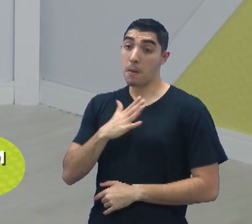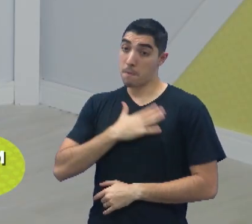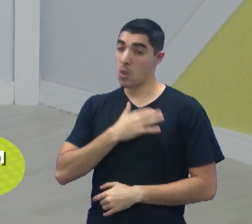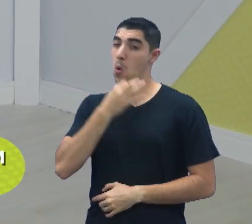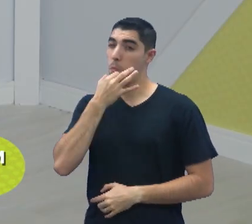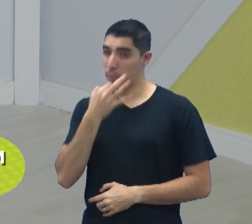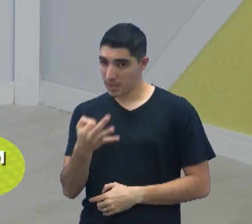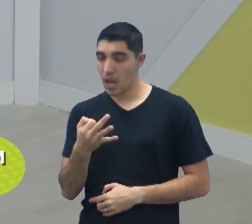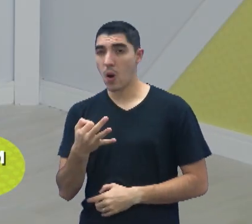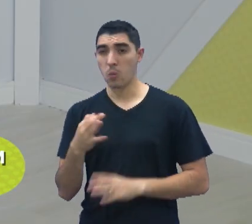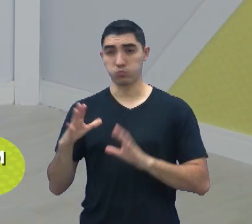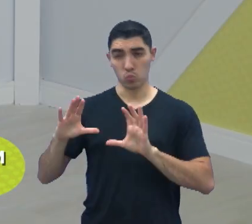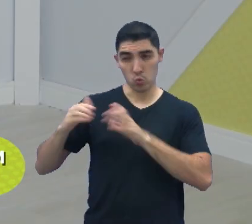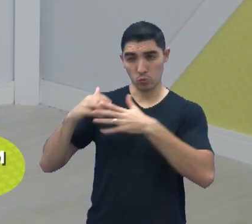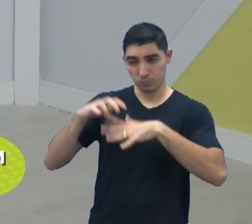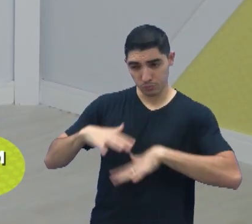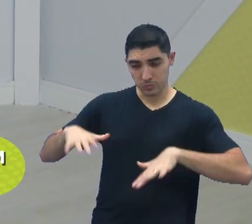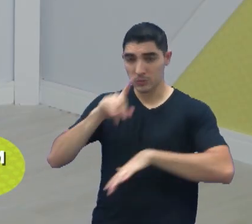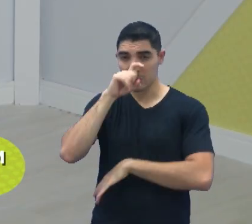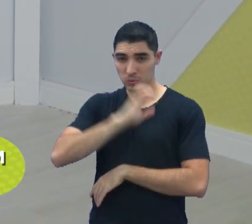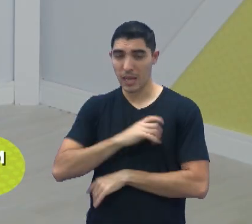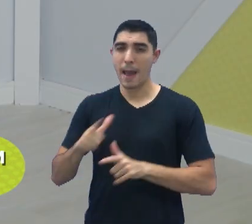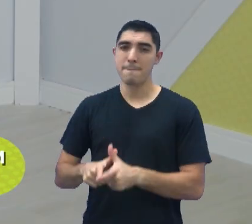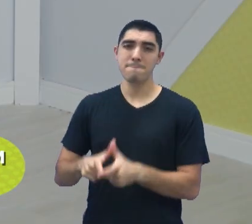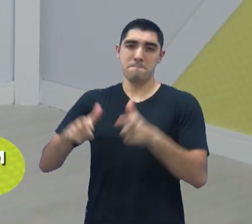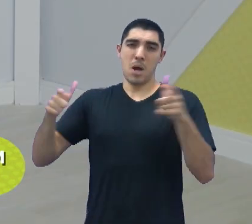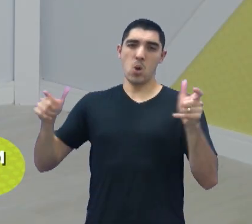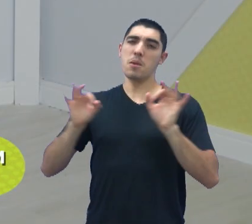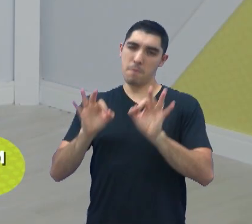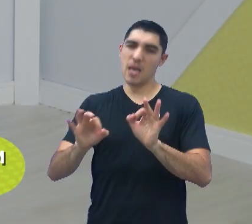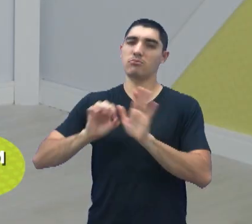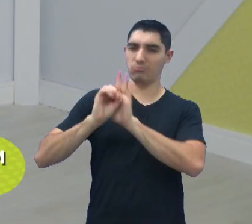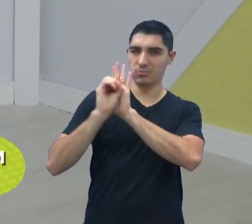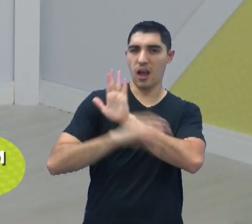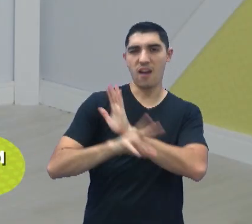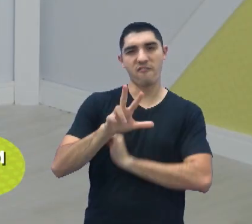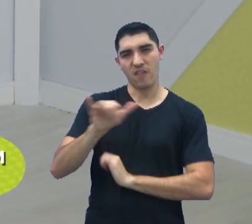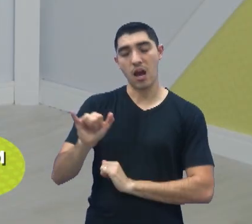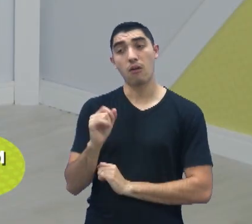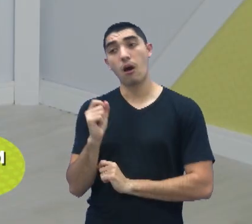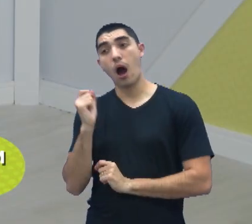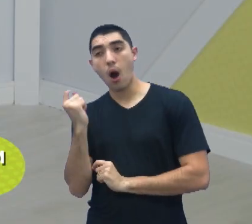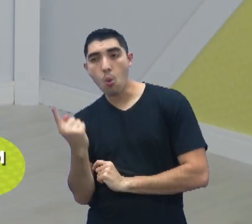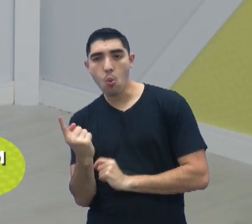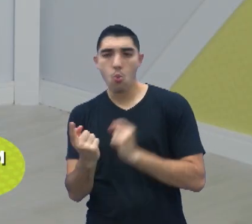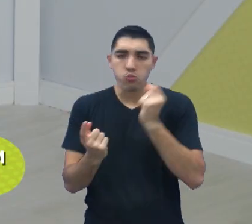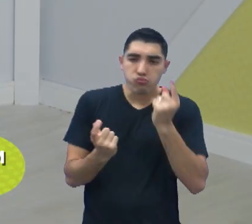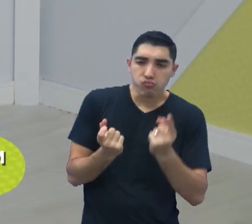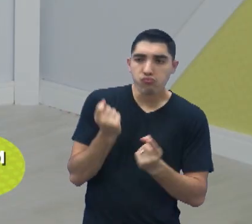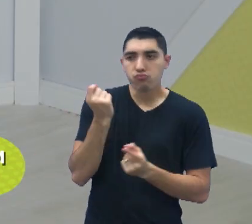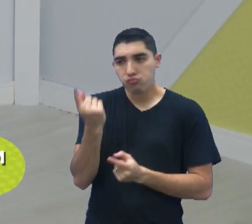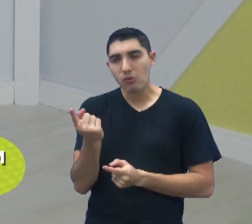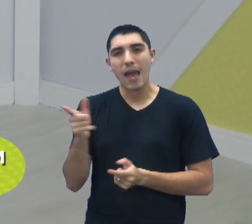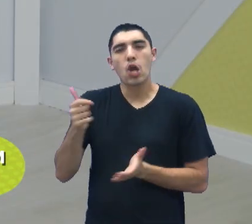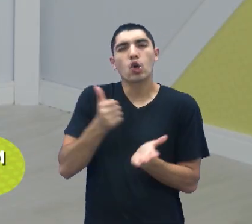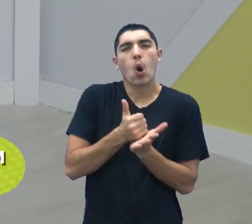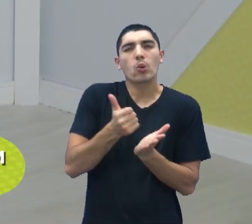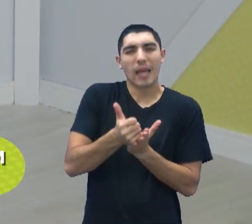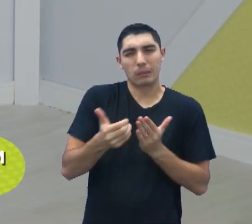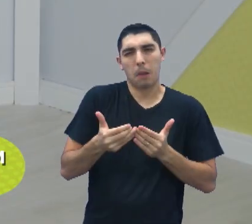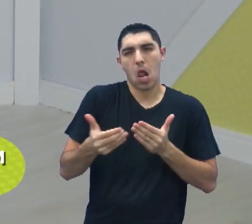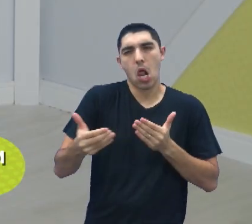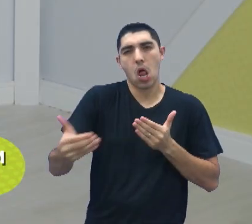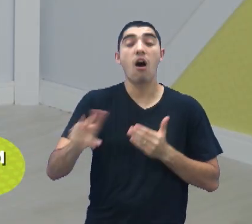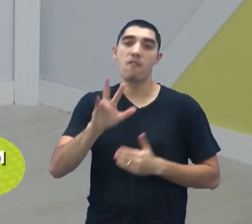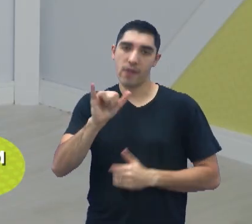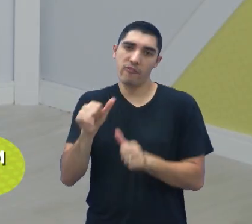parte desse elenco não deve ficar para a disputa da Série A2, talvez um ou outro desses que tem contrato mais longo devem ficar